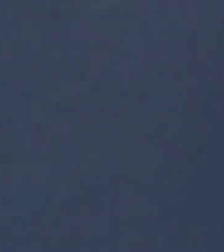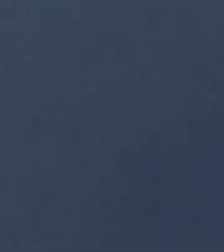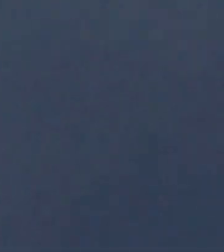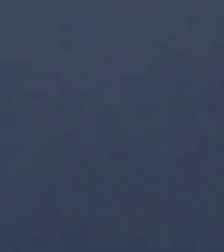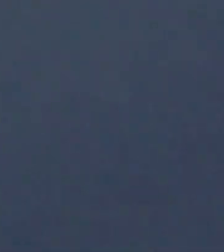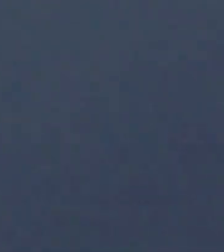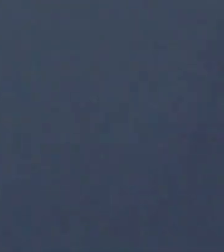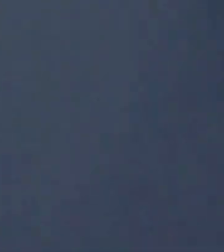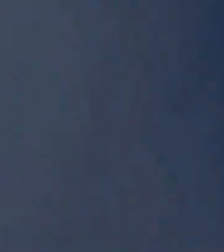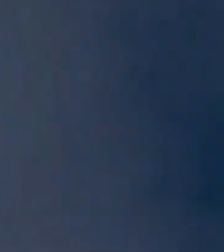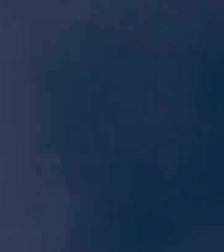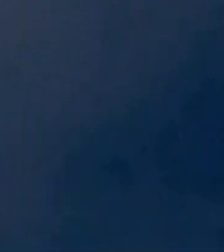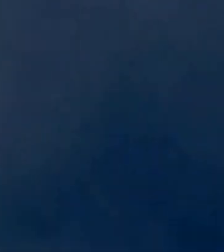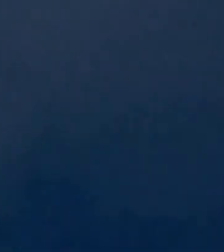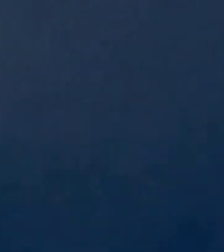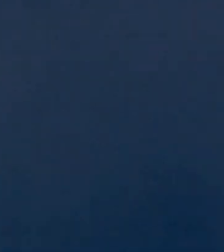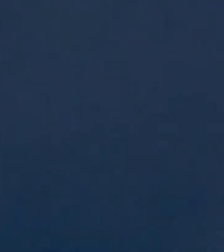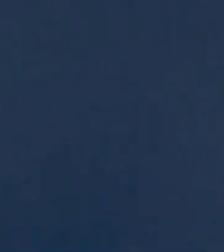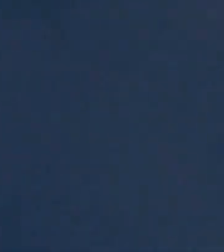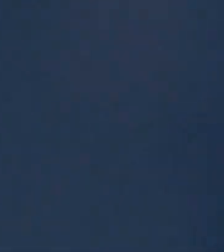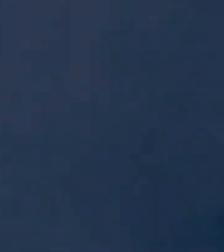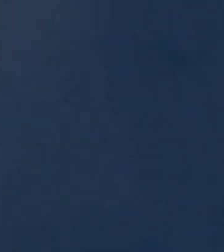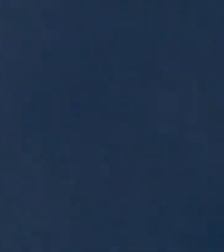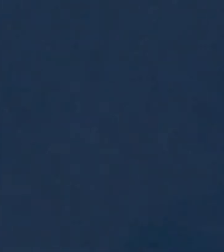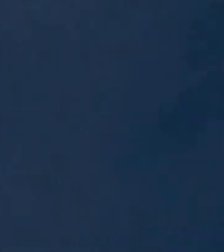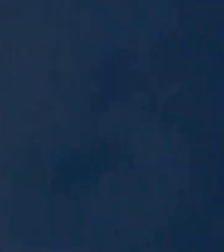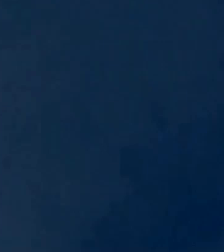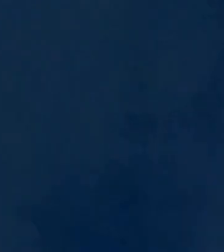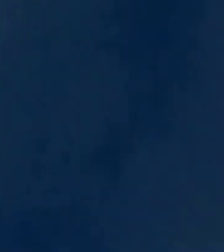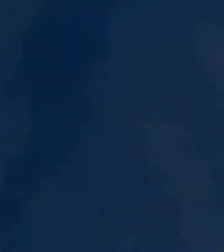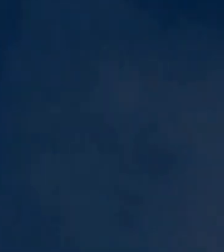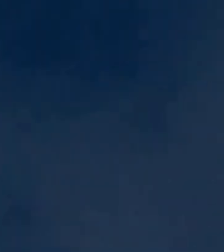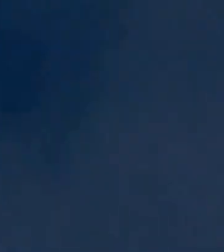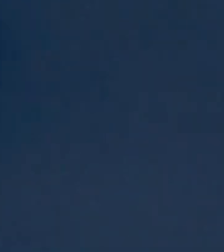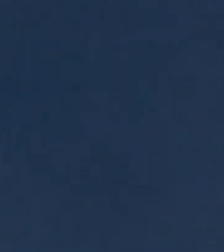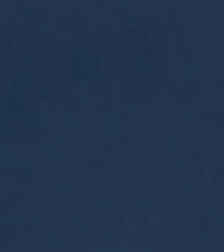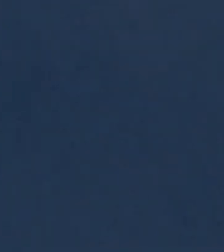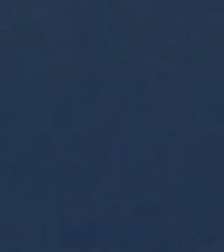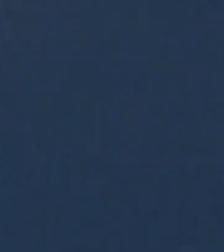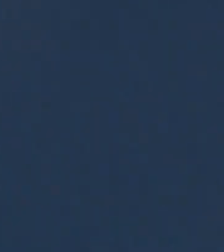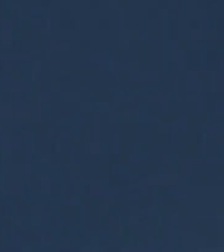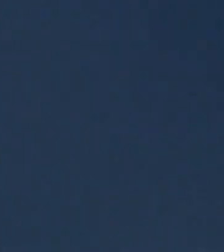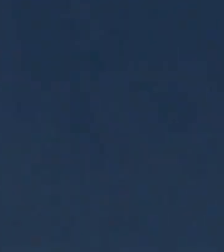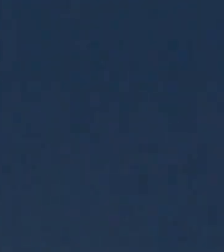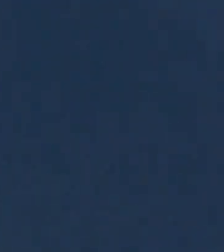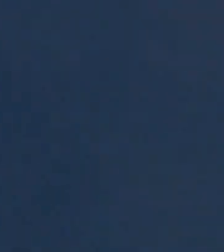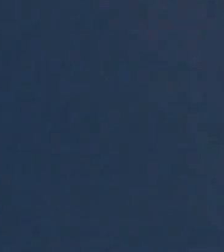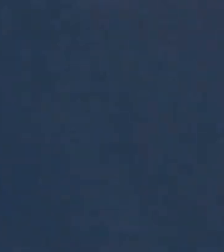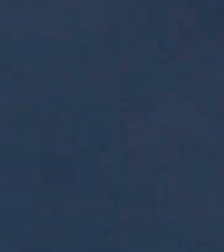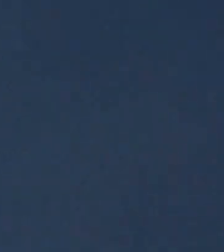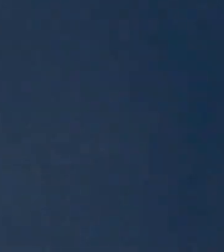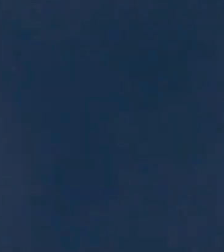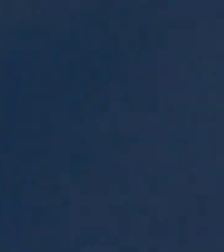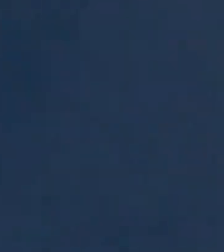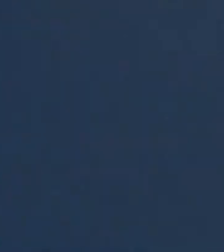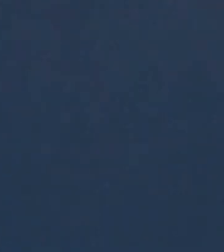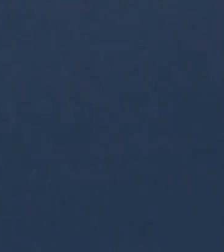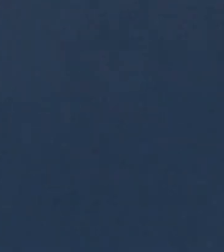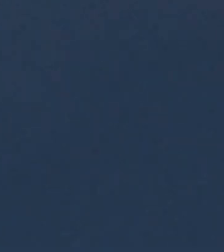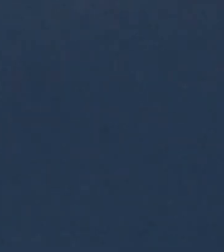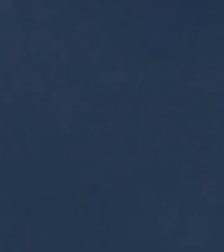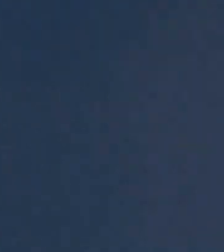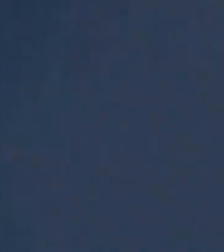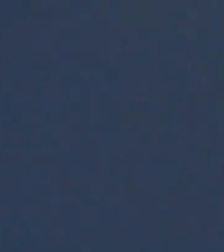The 3 liquid fuel main engines now throttling back to 72% of rated performance, going into the bucket, reducing the stress on the shuttle as it breaks through the sound